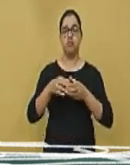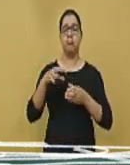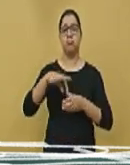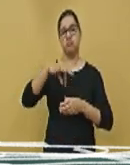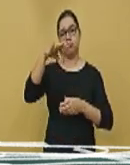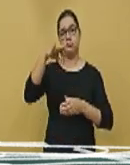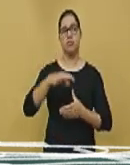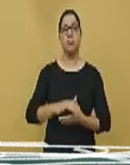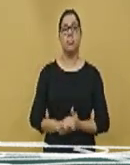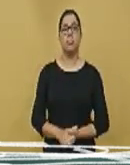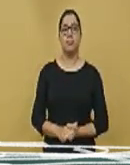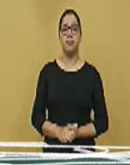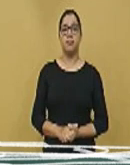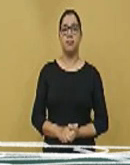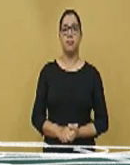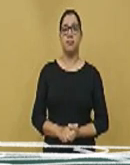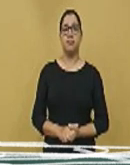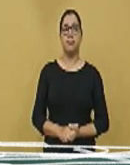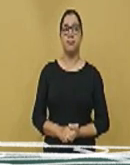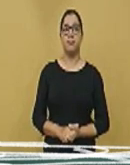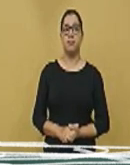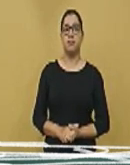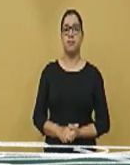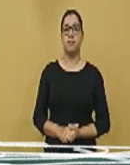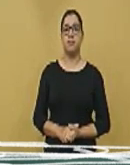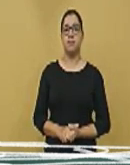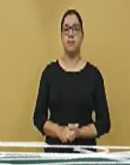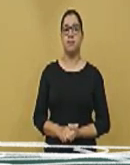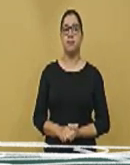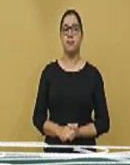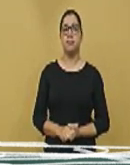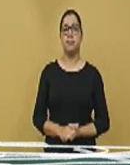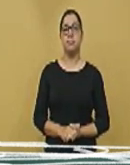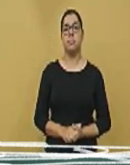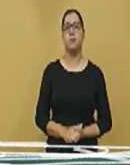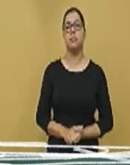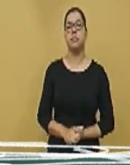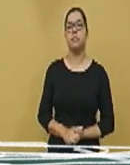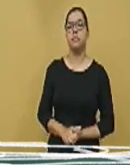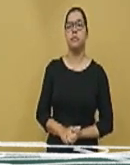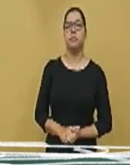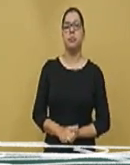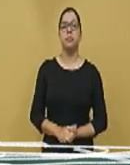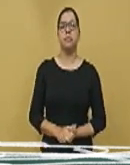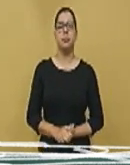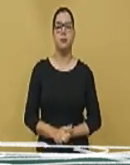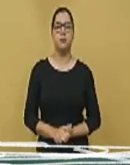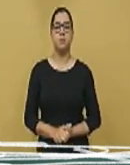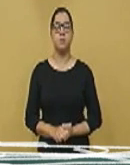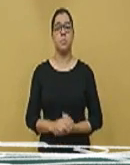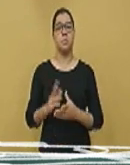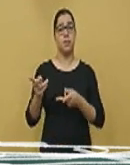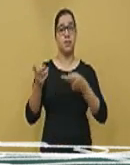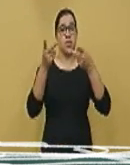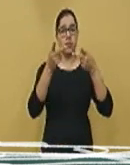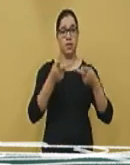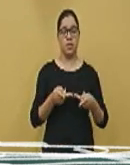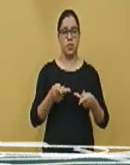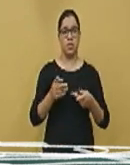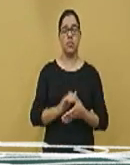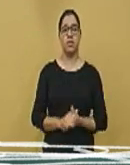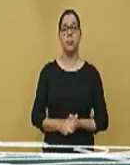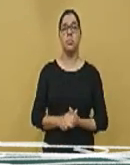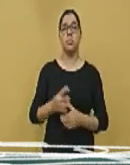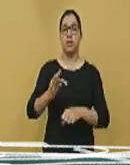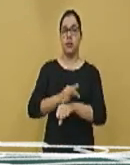Da mesma categoria que se declinou a fazer a pergunta, técnico administrativo. Convido a técnica Rosalina